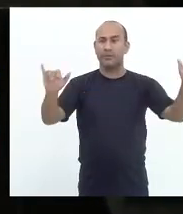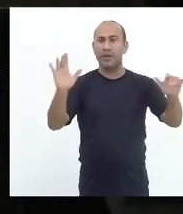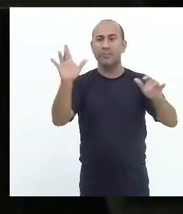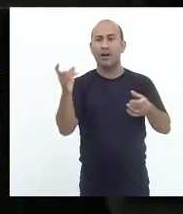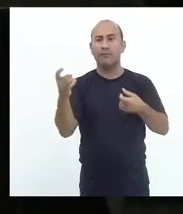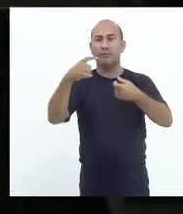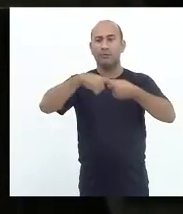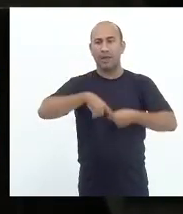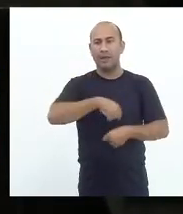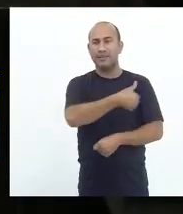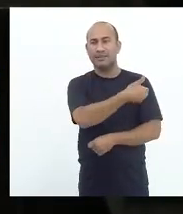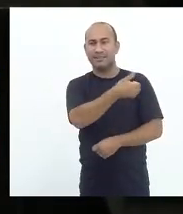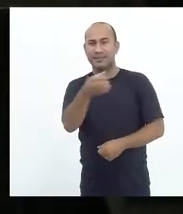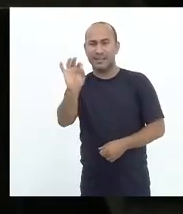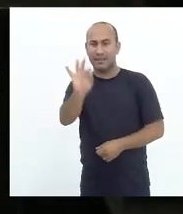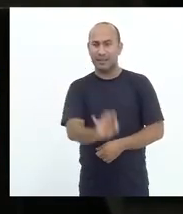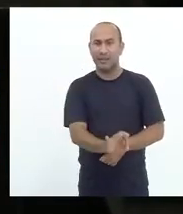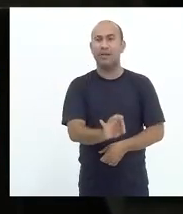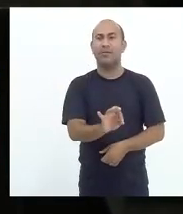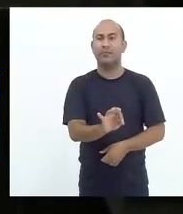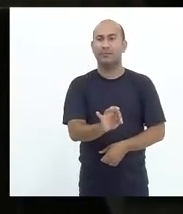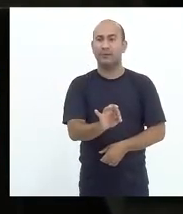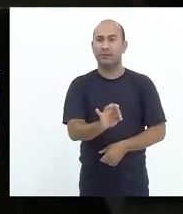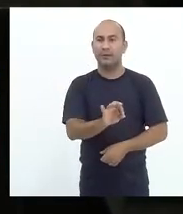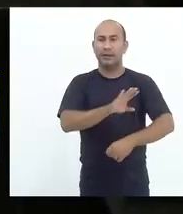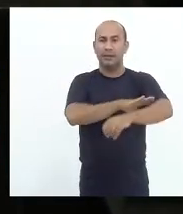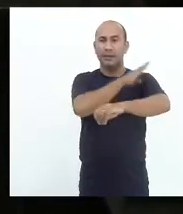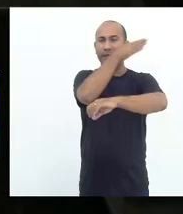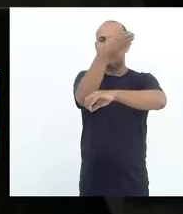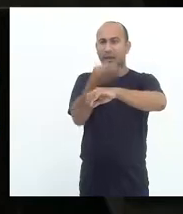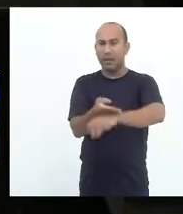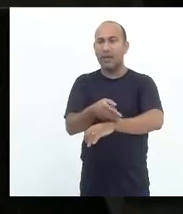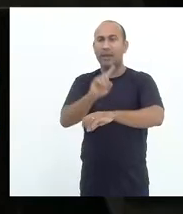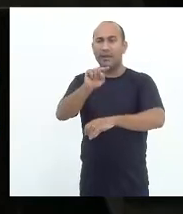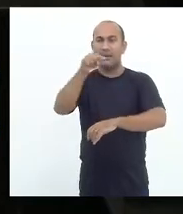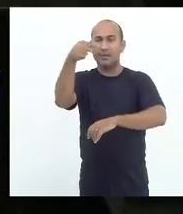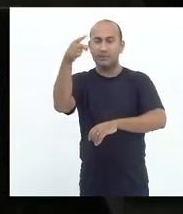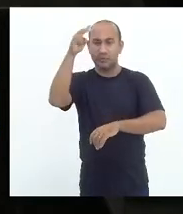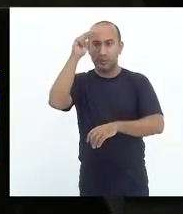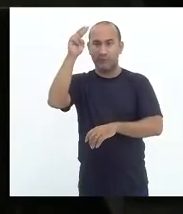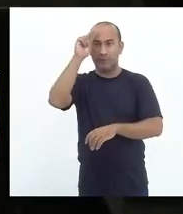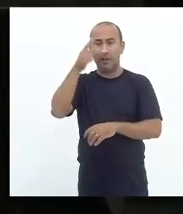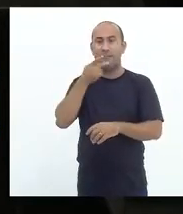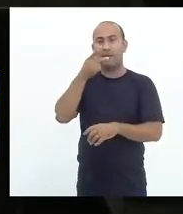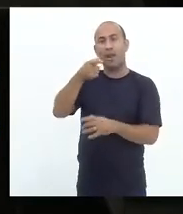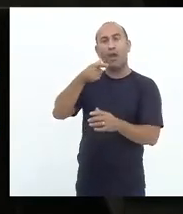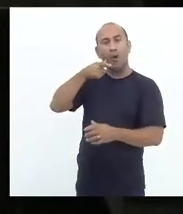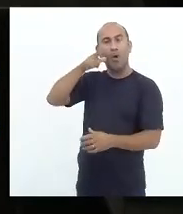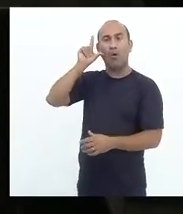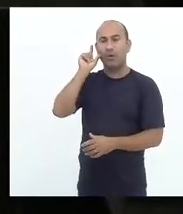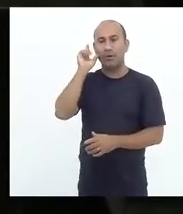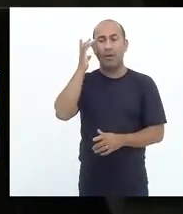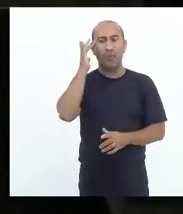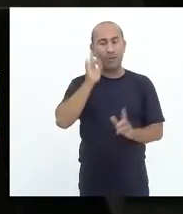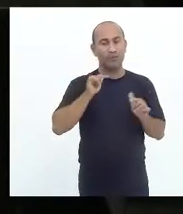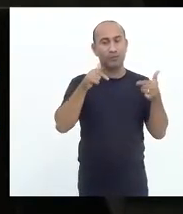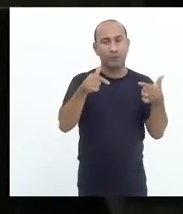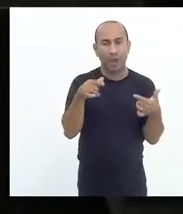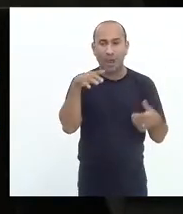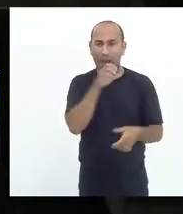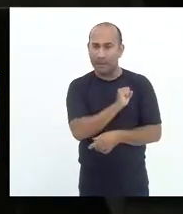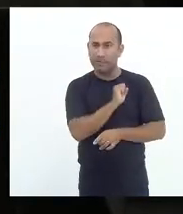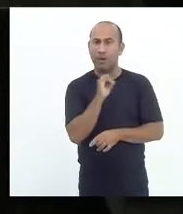voltando, anunciando o retorno integral, como a rede estadual na próxima segunda-feira, falei sobre isso ontem aqui, acho precipitado,